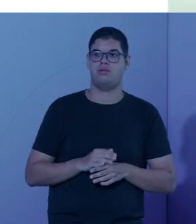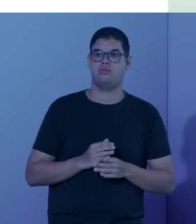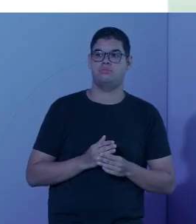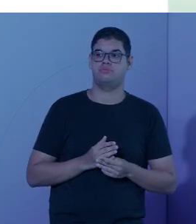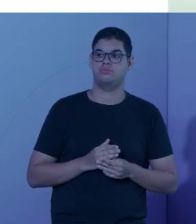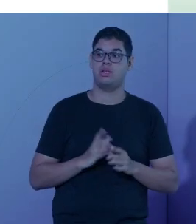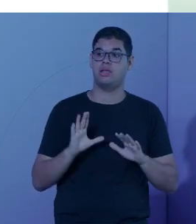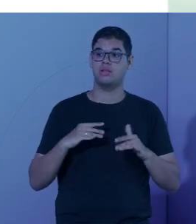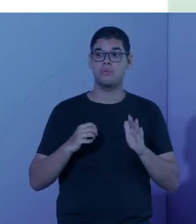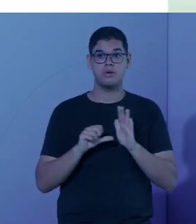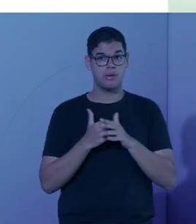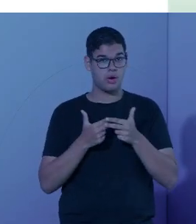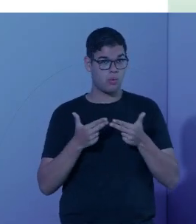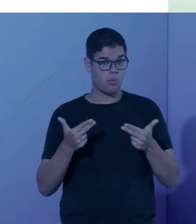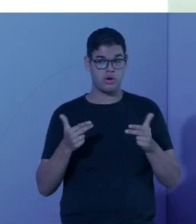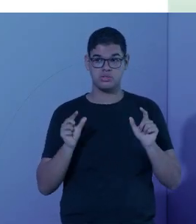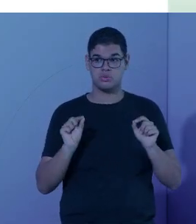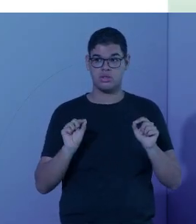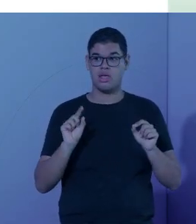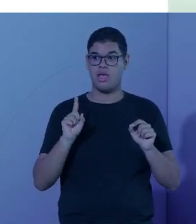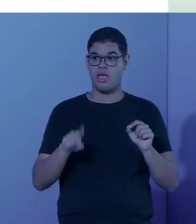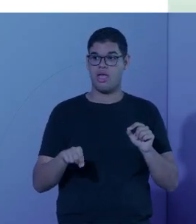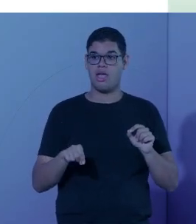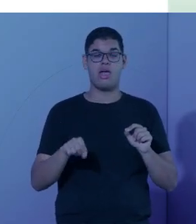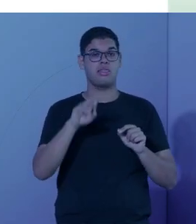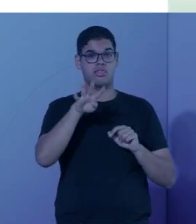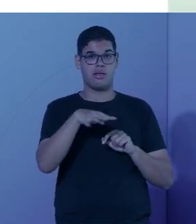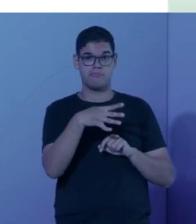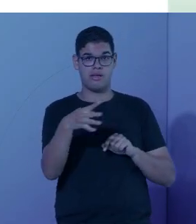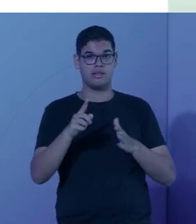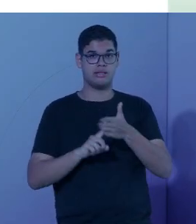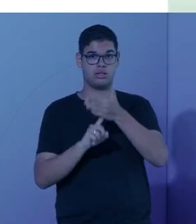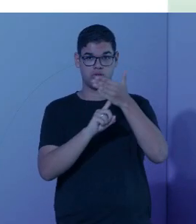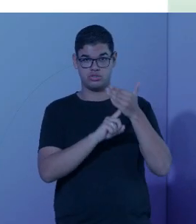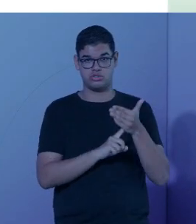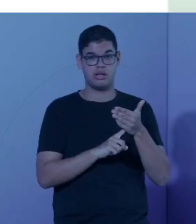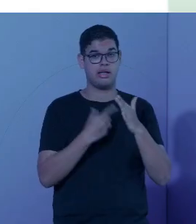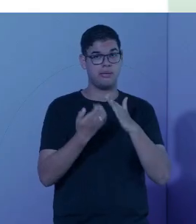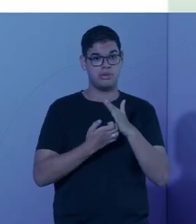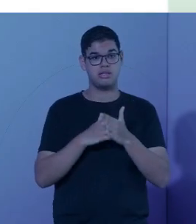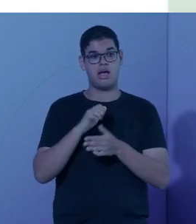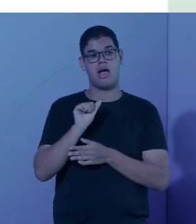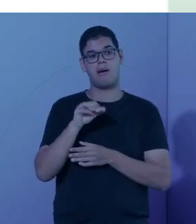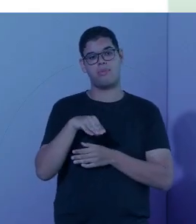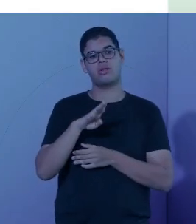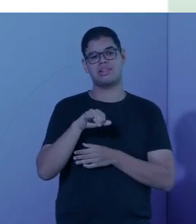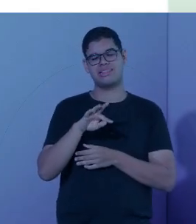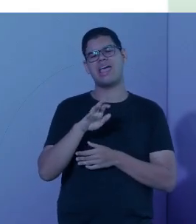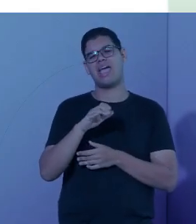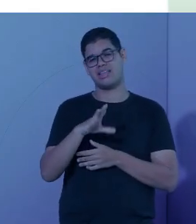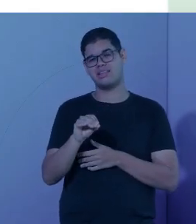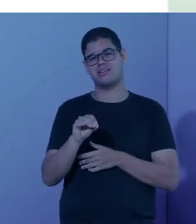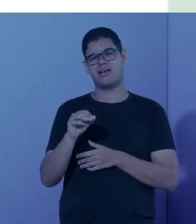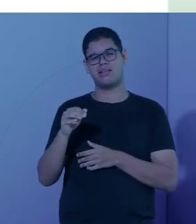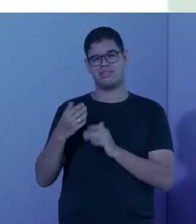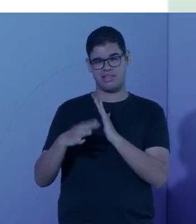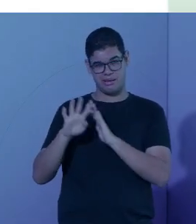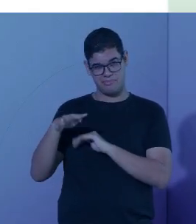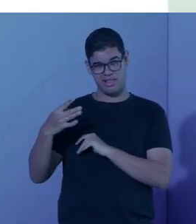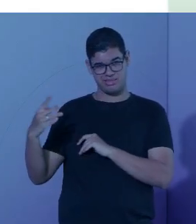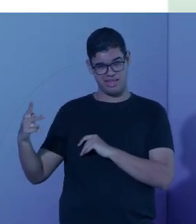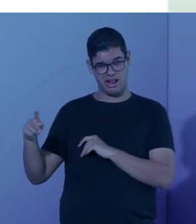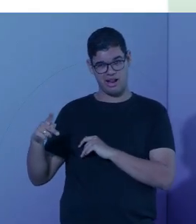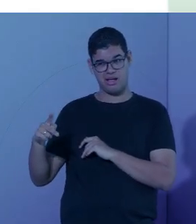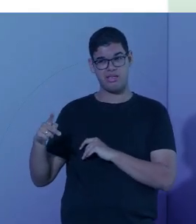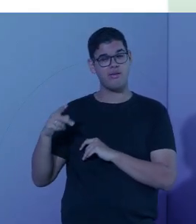Então, o primeiro passo foi a tabela de tecnologias demandadas da Conitec. Então, eu peguei todos os medicamentos que foram incorporados e